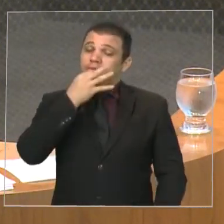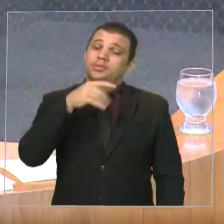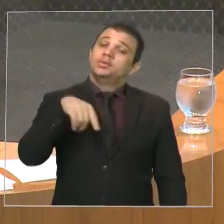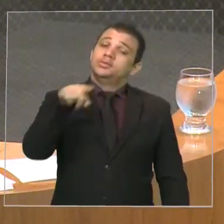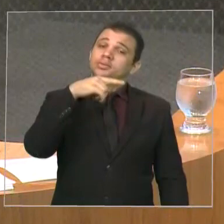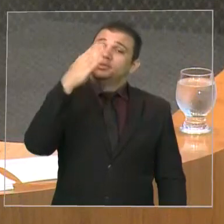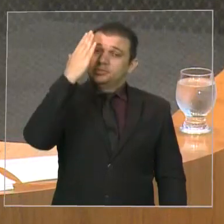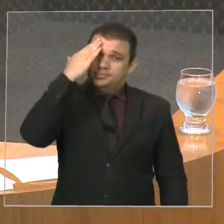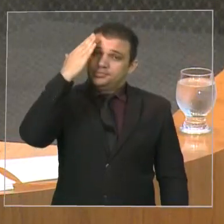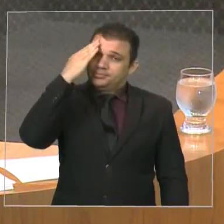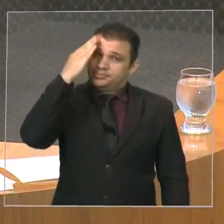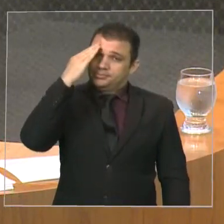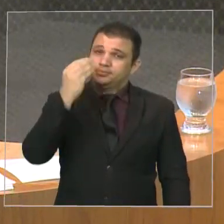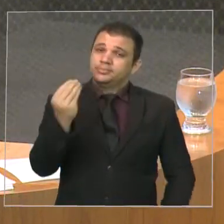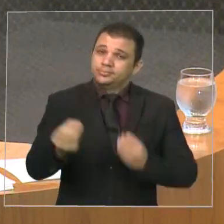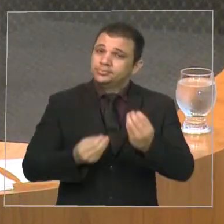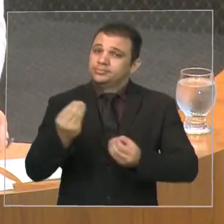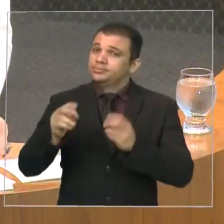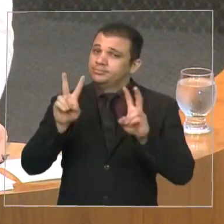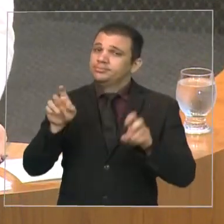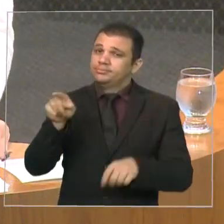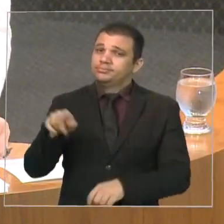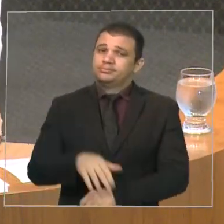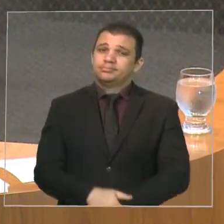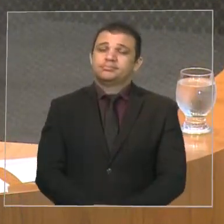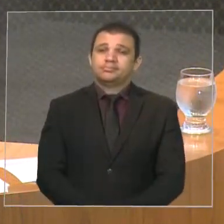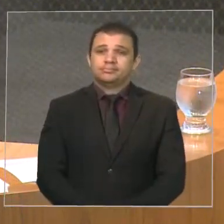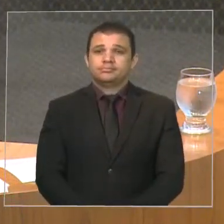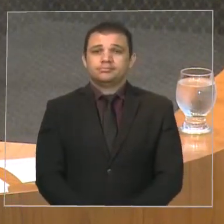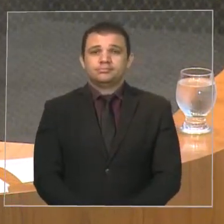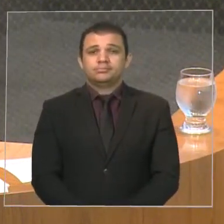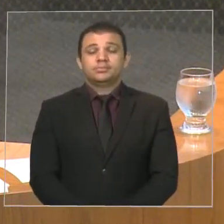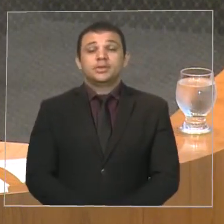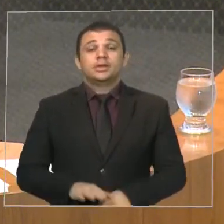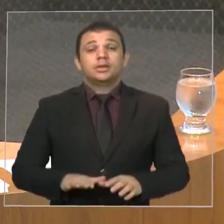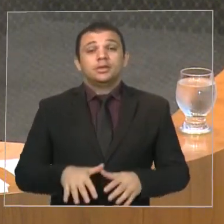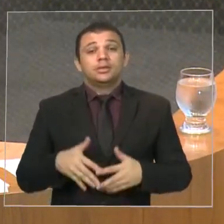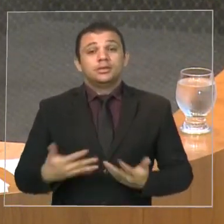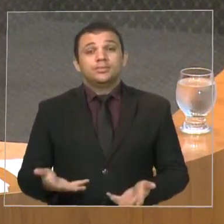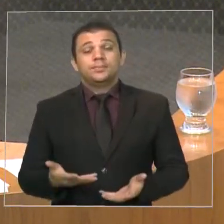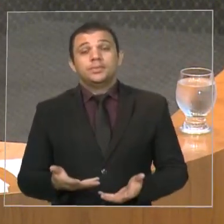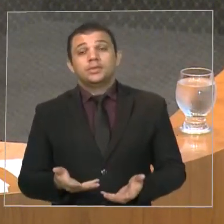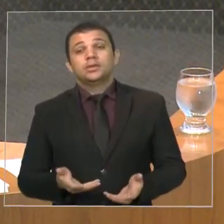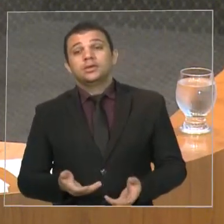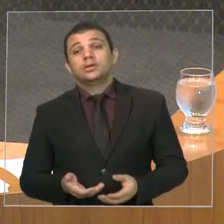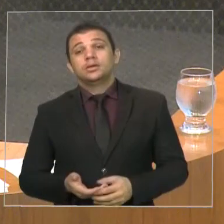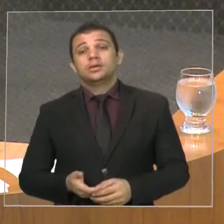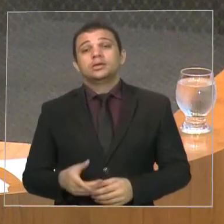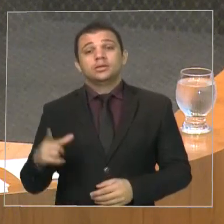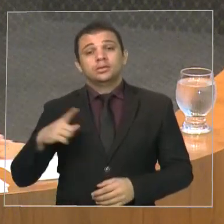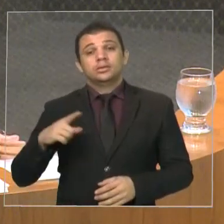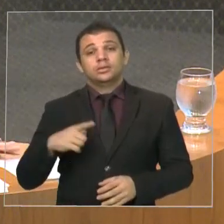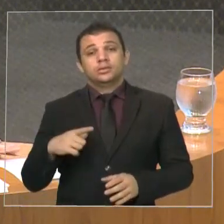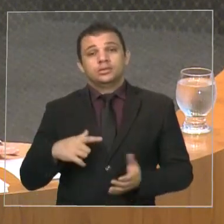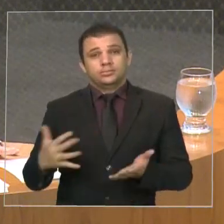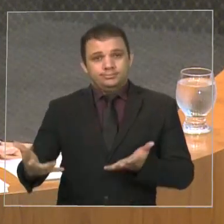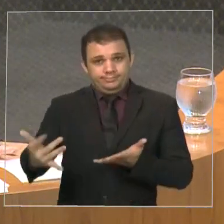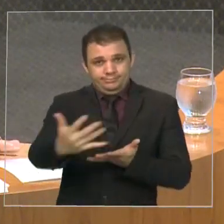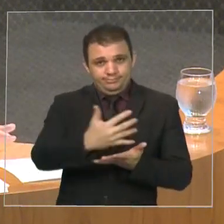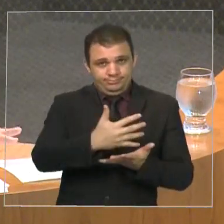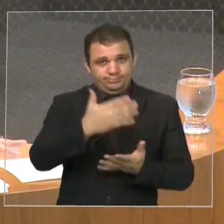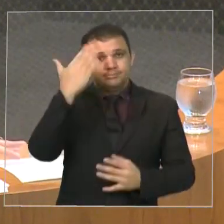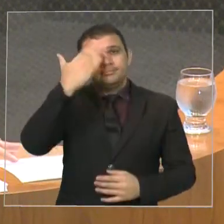informações sobre essa questão. Então, São dados reais.